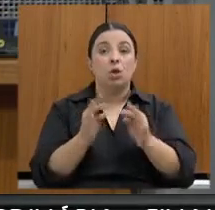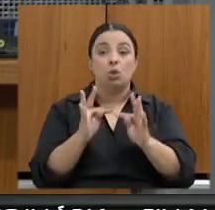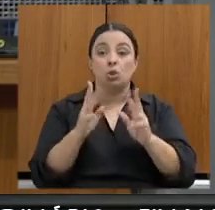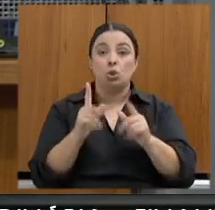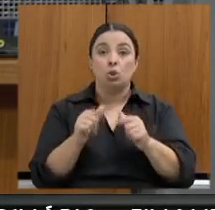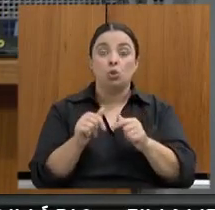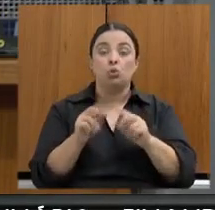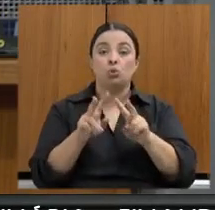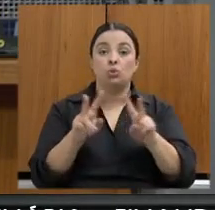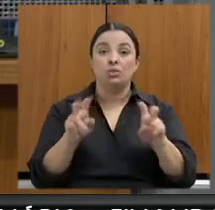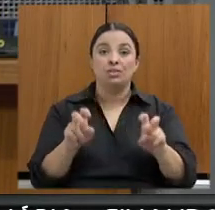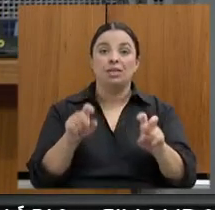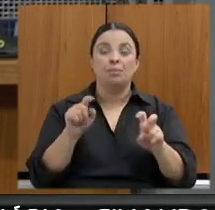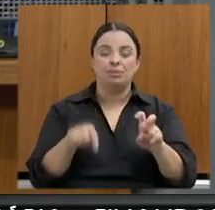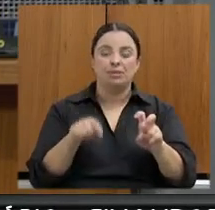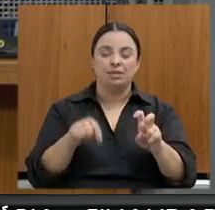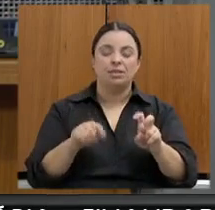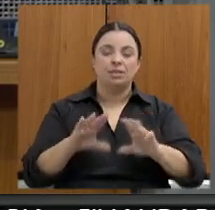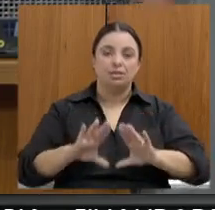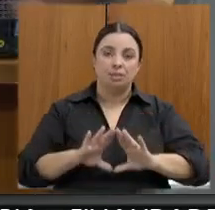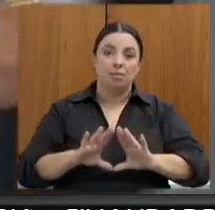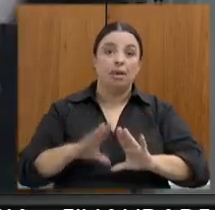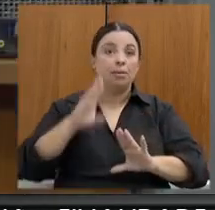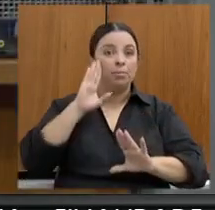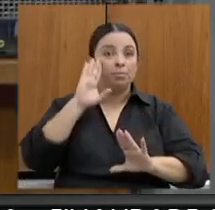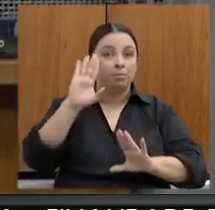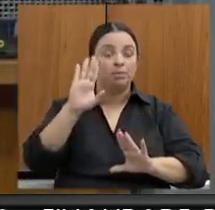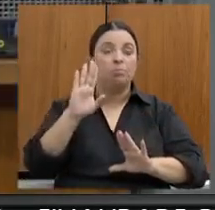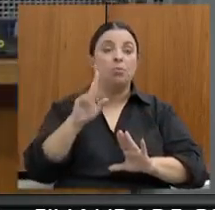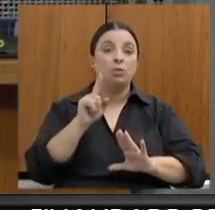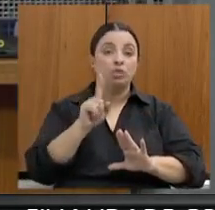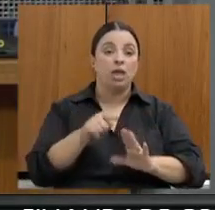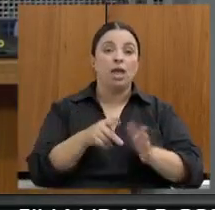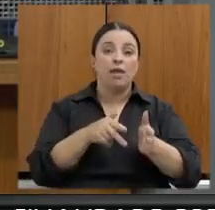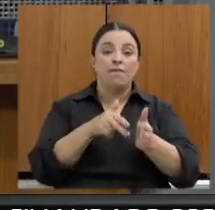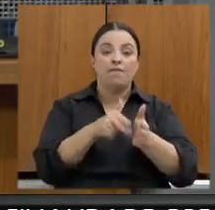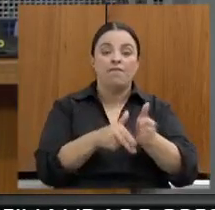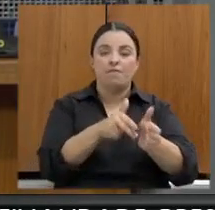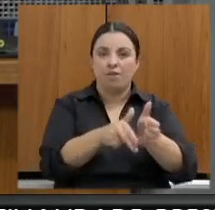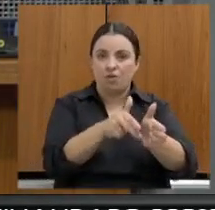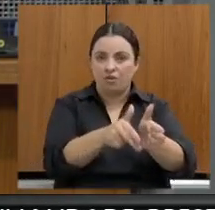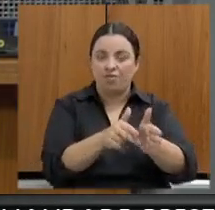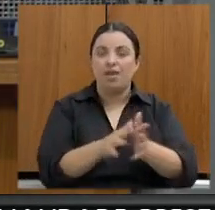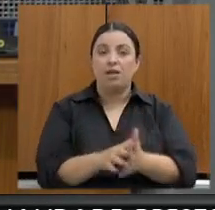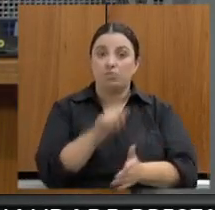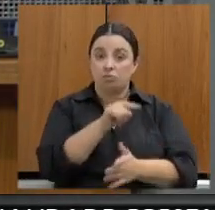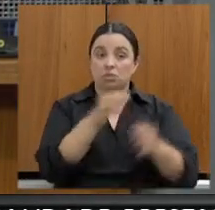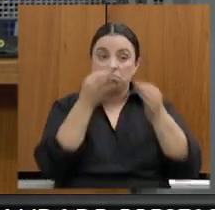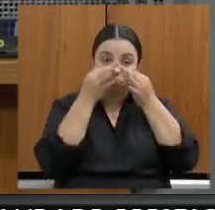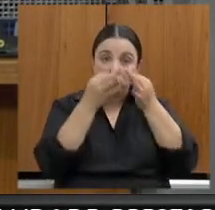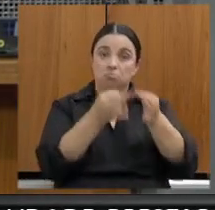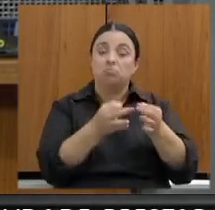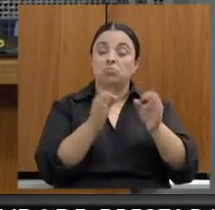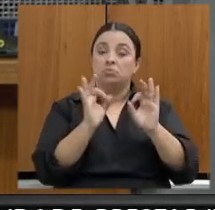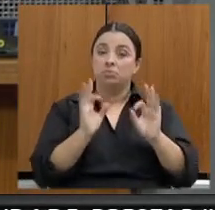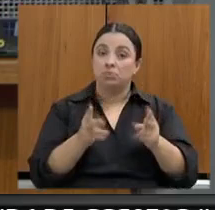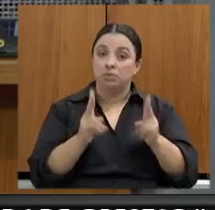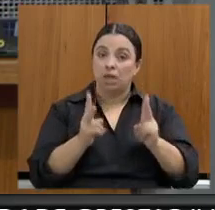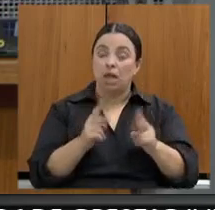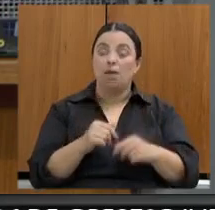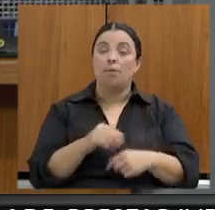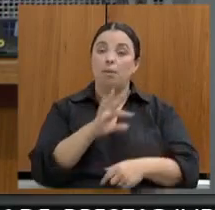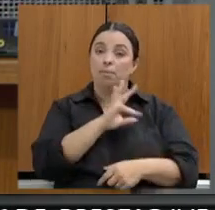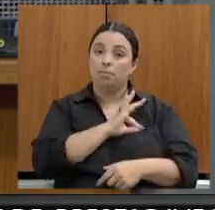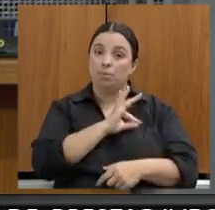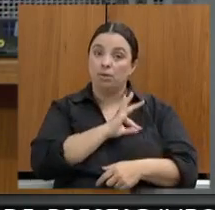trabalhado muito e a questão Ferroviária E que o sol está atento e a nossa Polícia Militar até